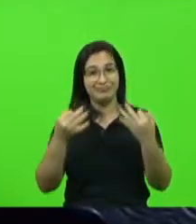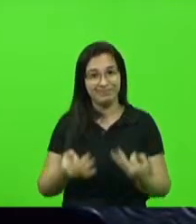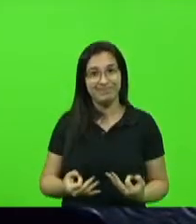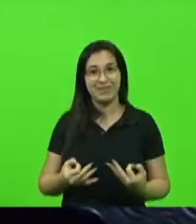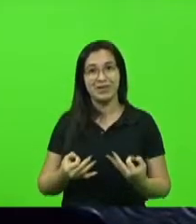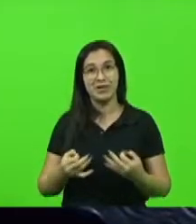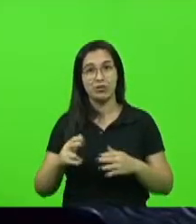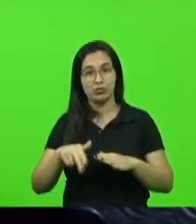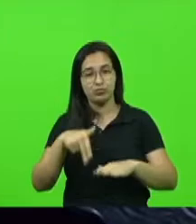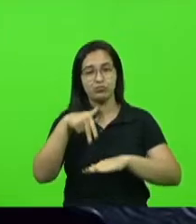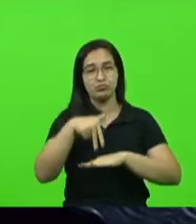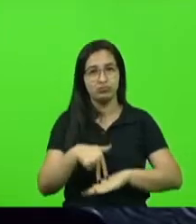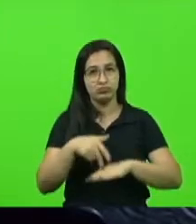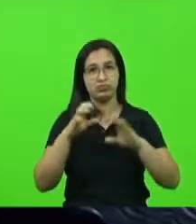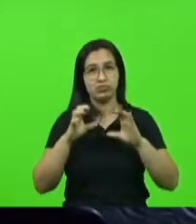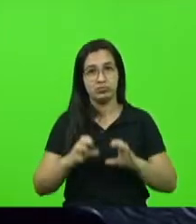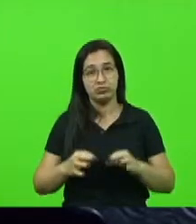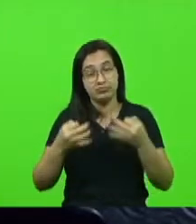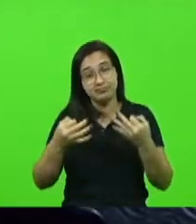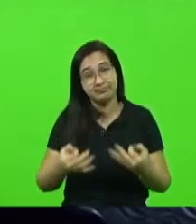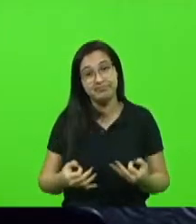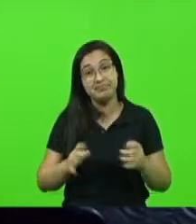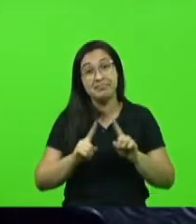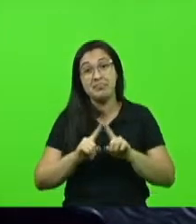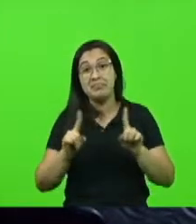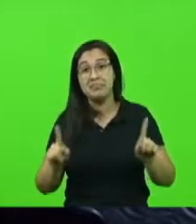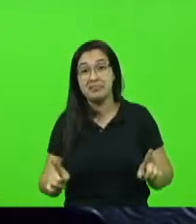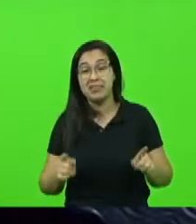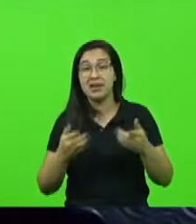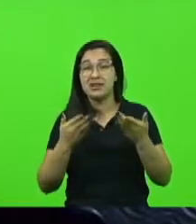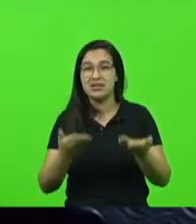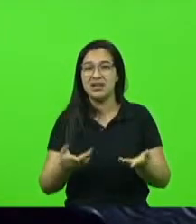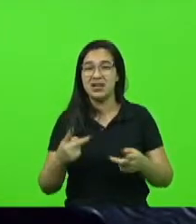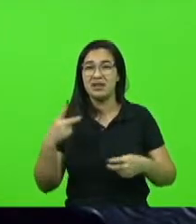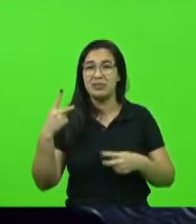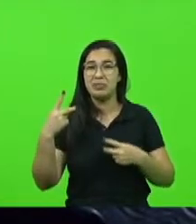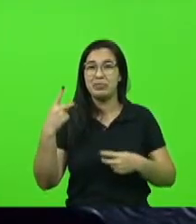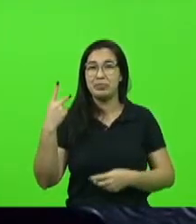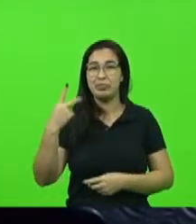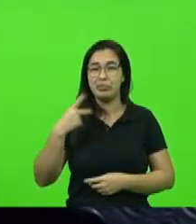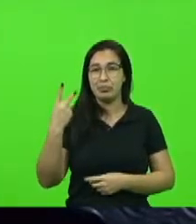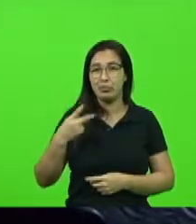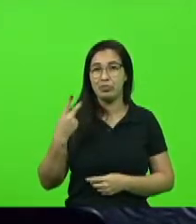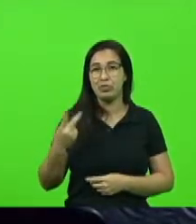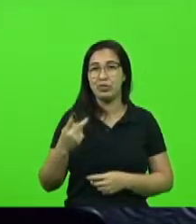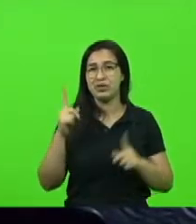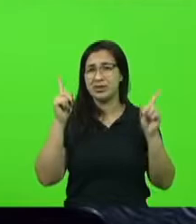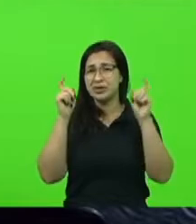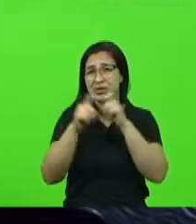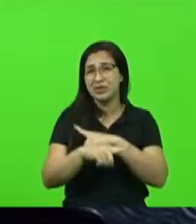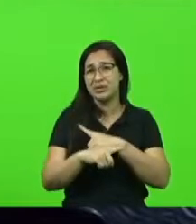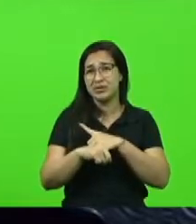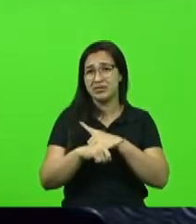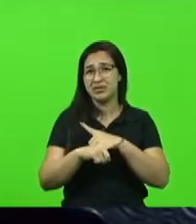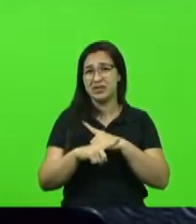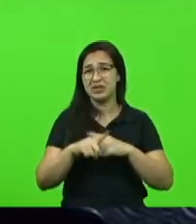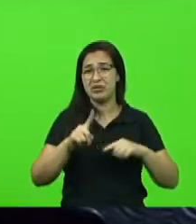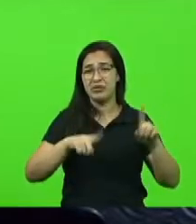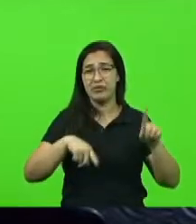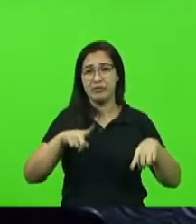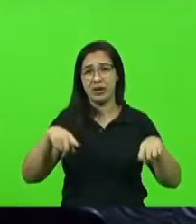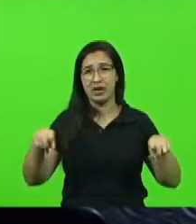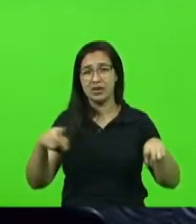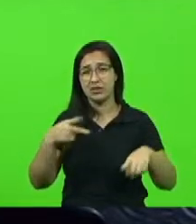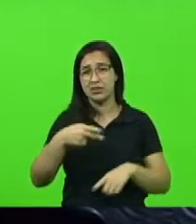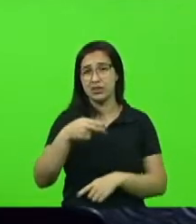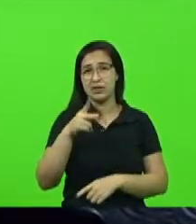de cidadão. Mas com a atual política de arrocho, o valor do mínimo nacional tem sido corrigido apenas com a variação do INPC.